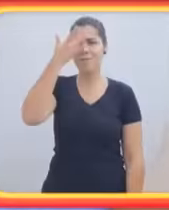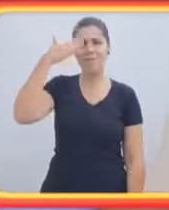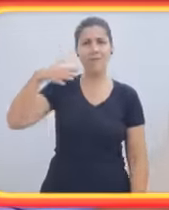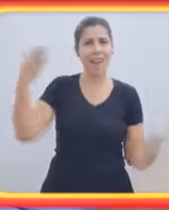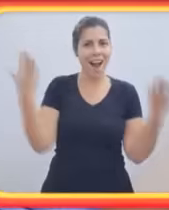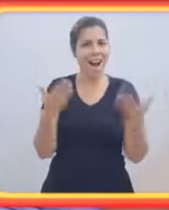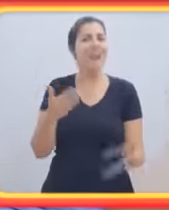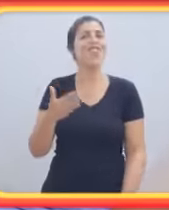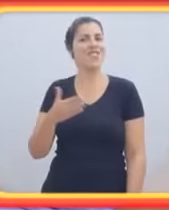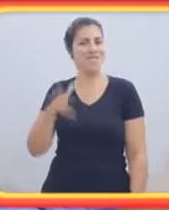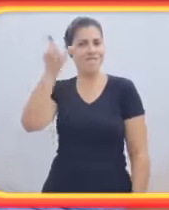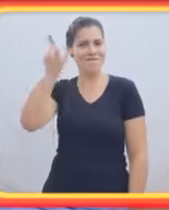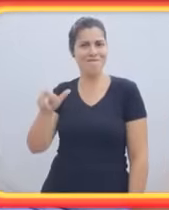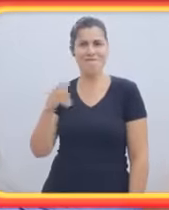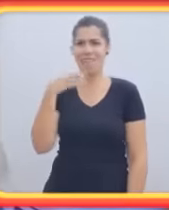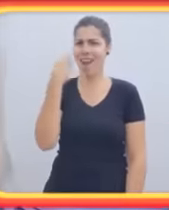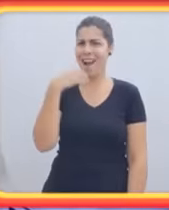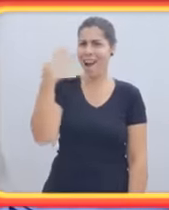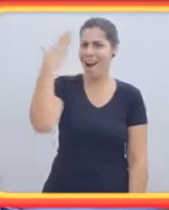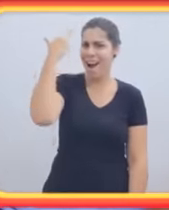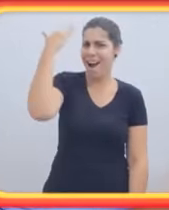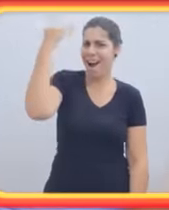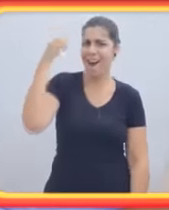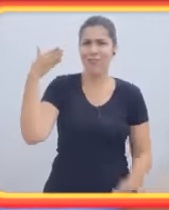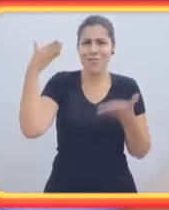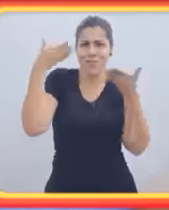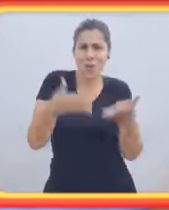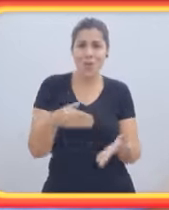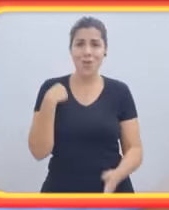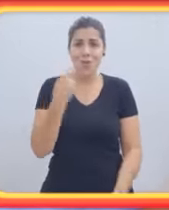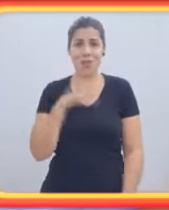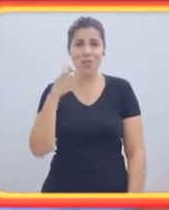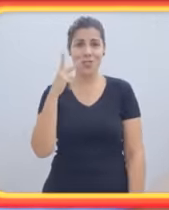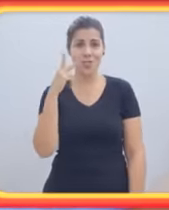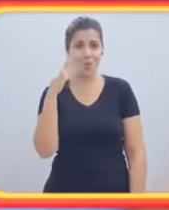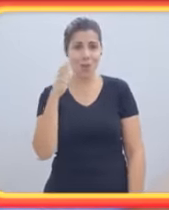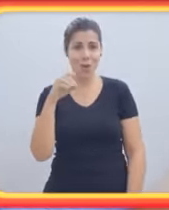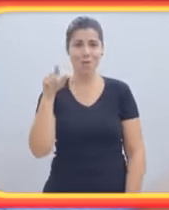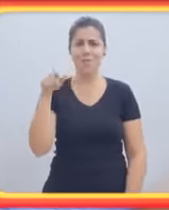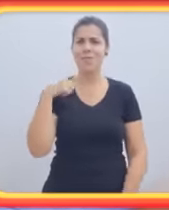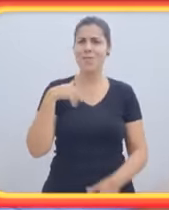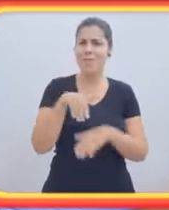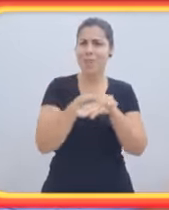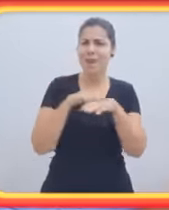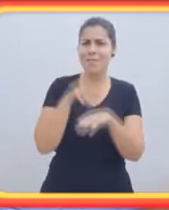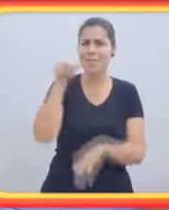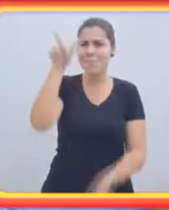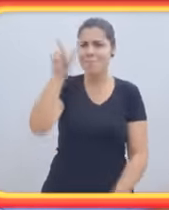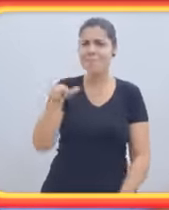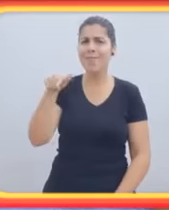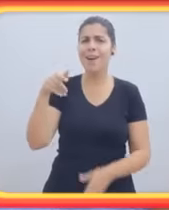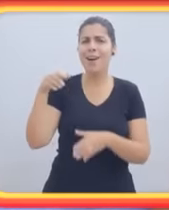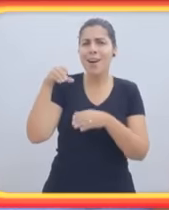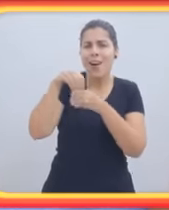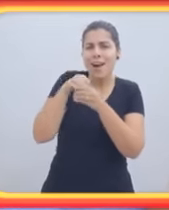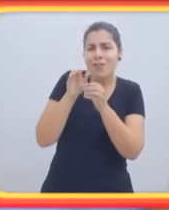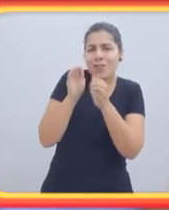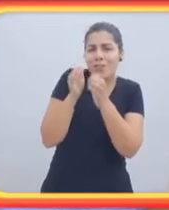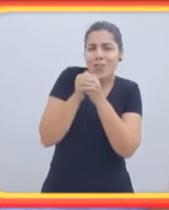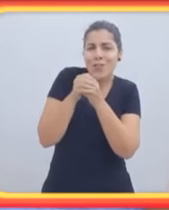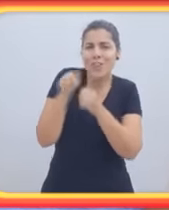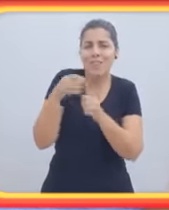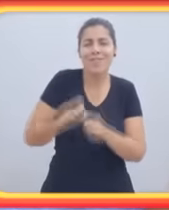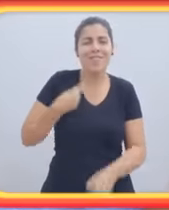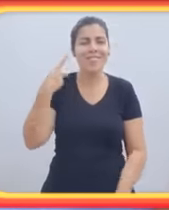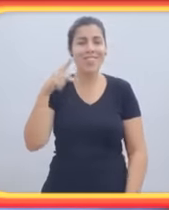Bom, gente, agora sim, o cara da música da MPB chegou, o nosso Chico Buarque de Holanda. E eu